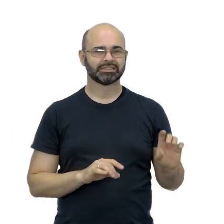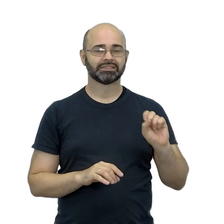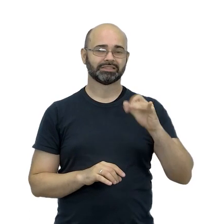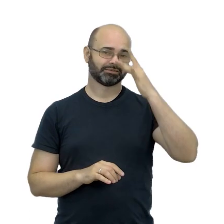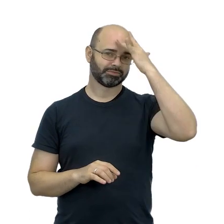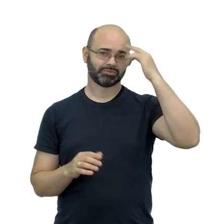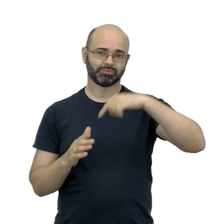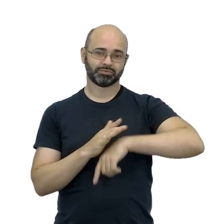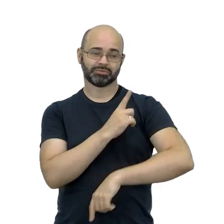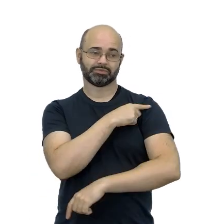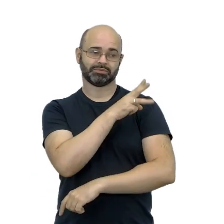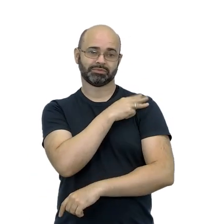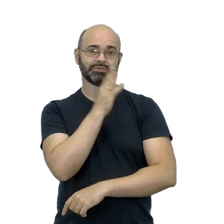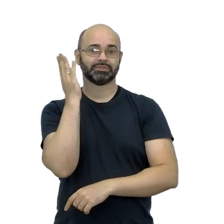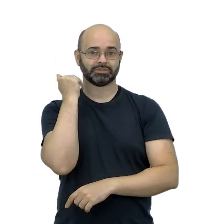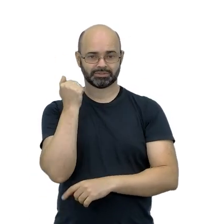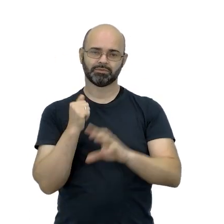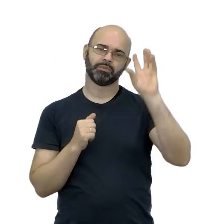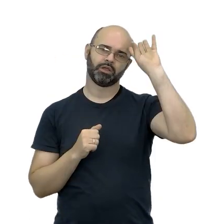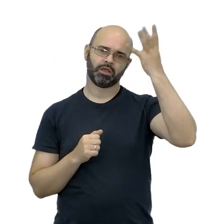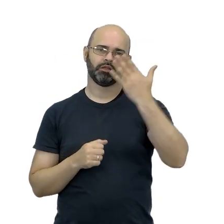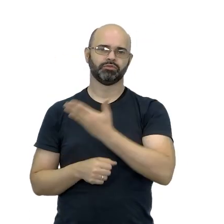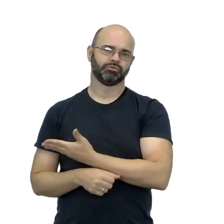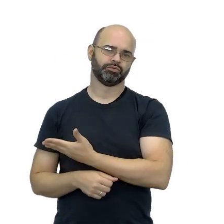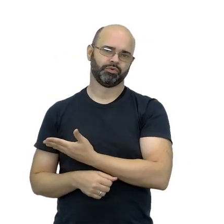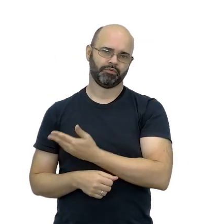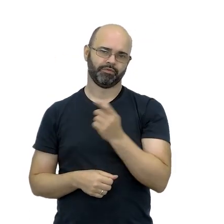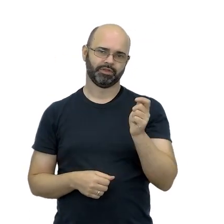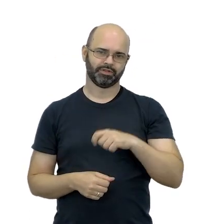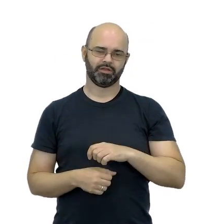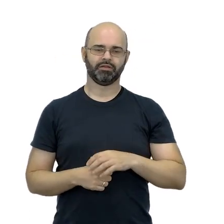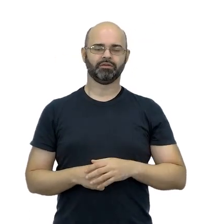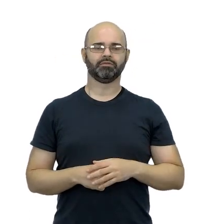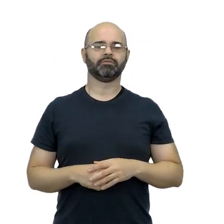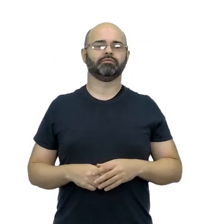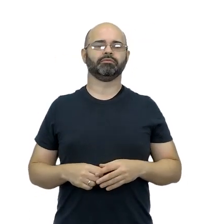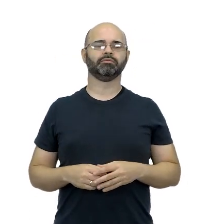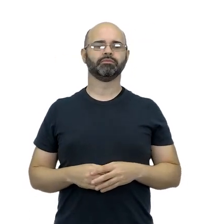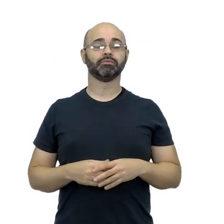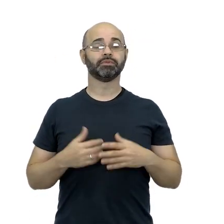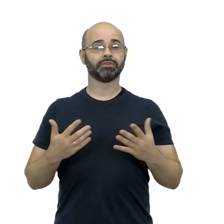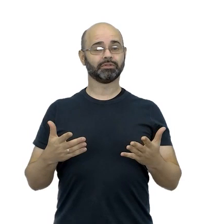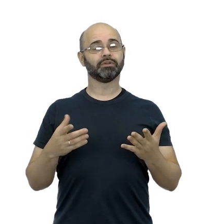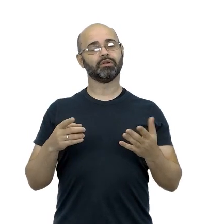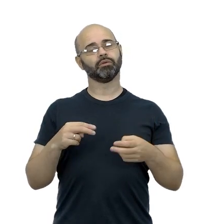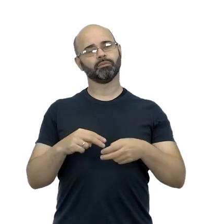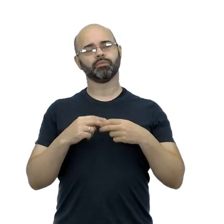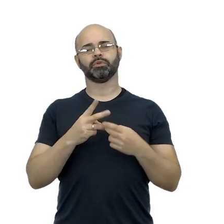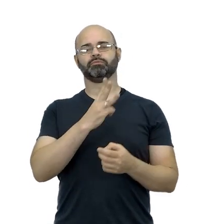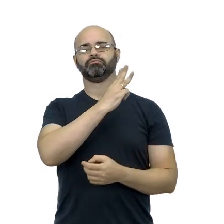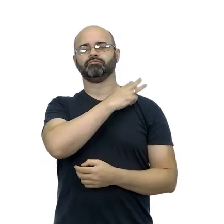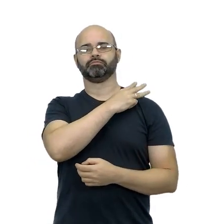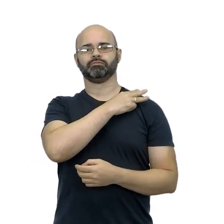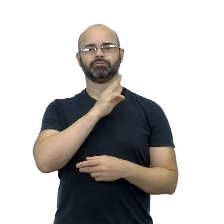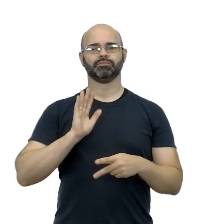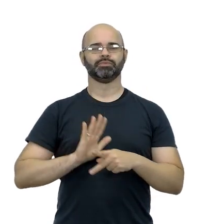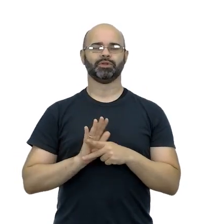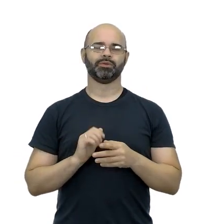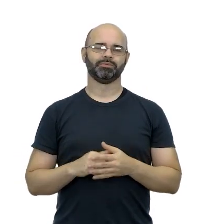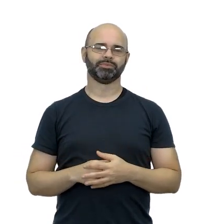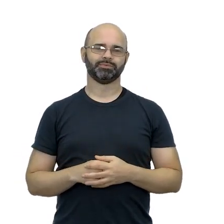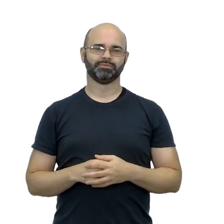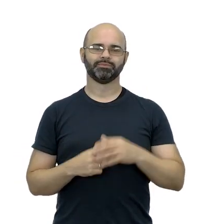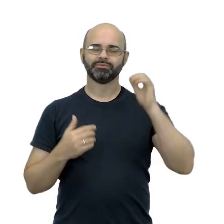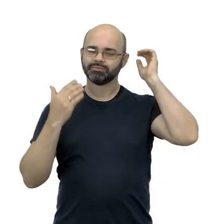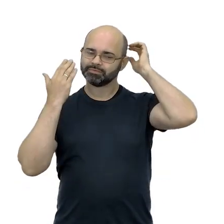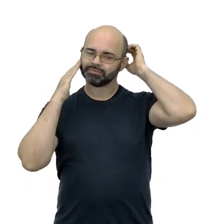conhecimento do ensino médio consegue resolver. Então, por isso que é uma questão que ela está na nossa terceira série do ensino médio. Então, aí nós